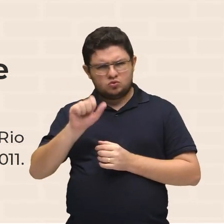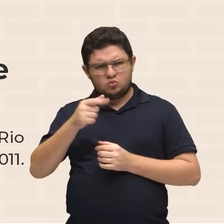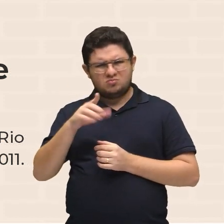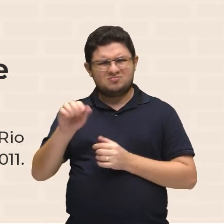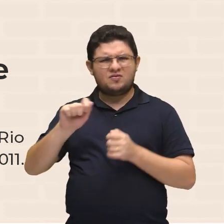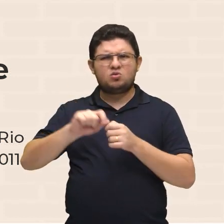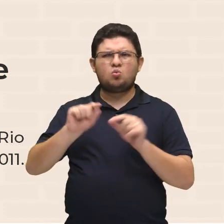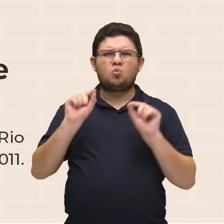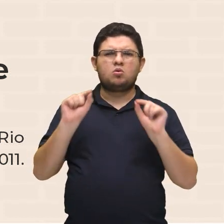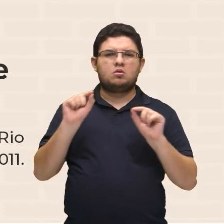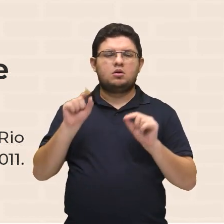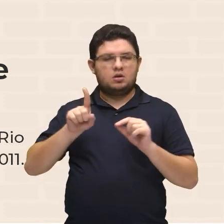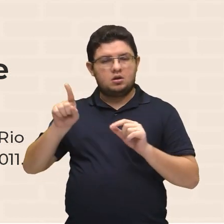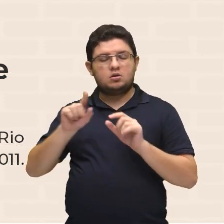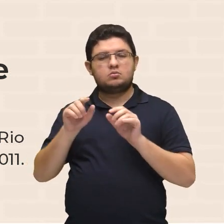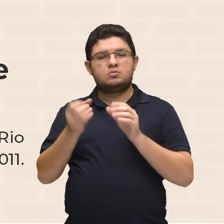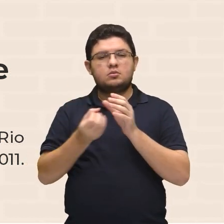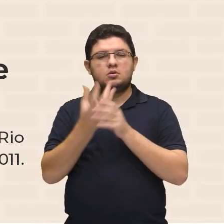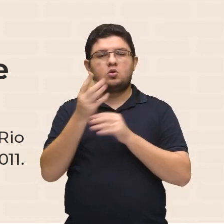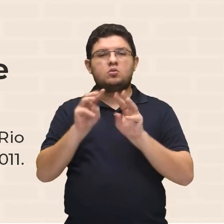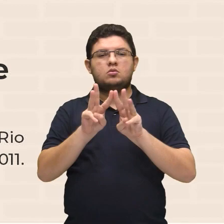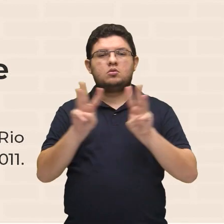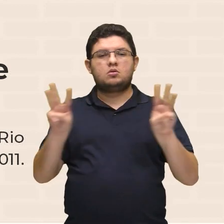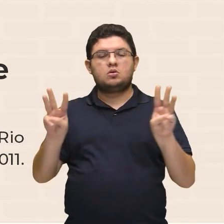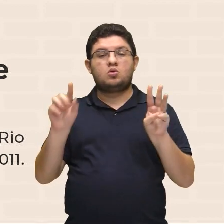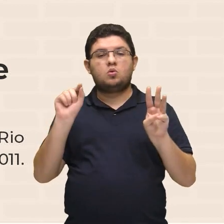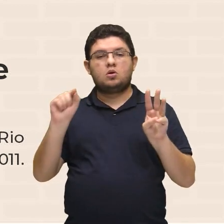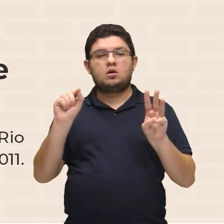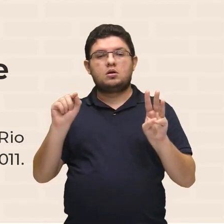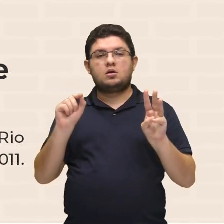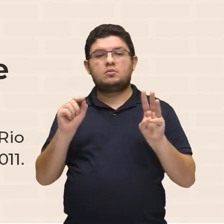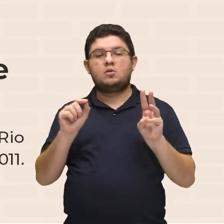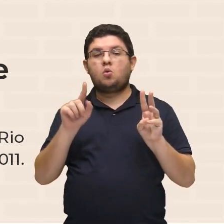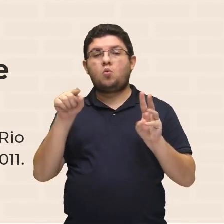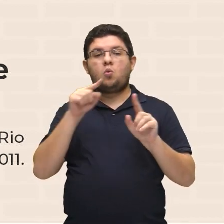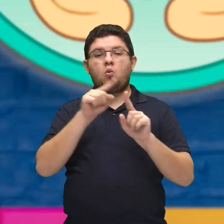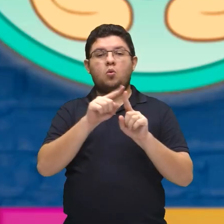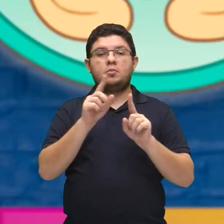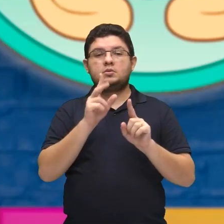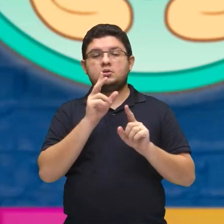internet, tá? Com a intenção de ofender o colega.